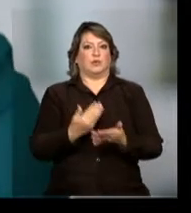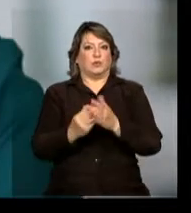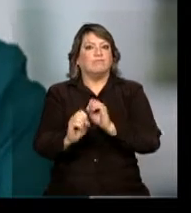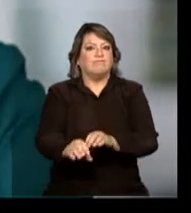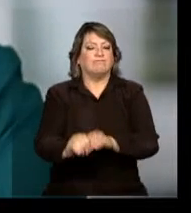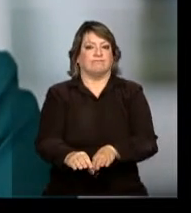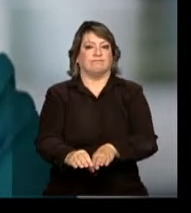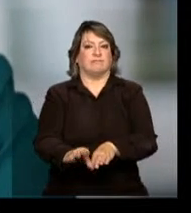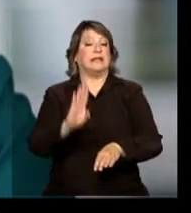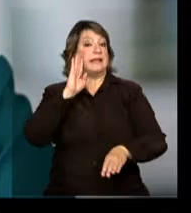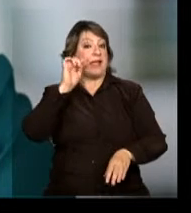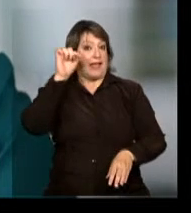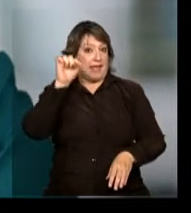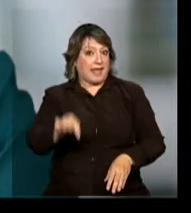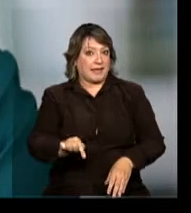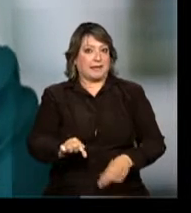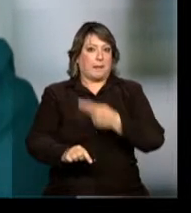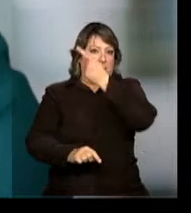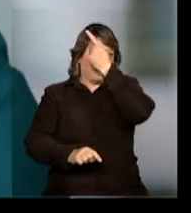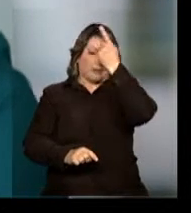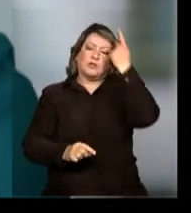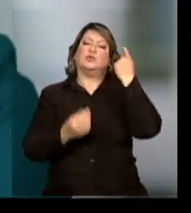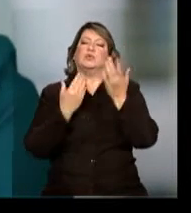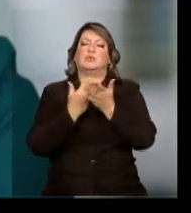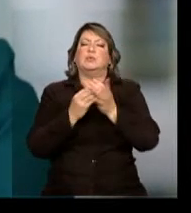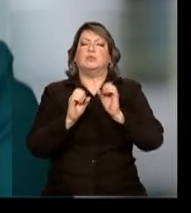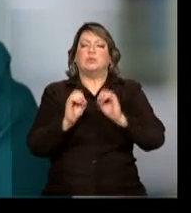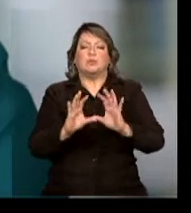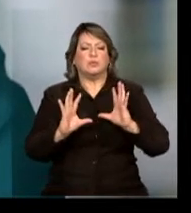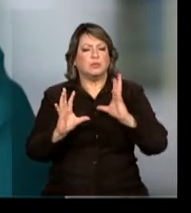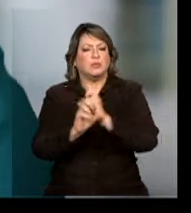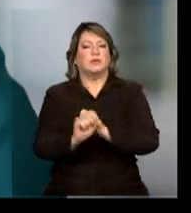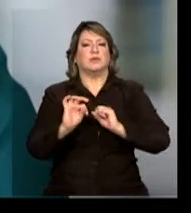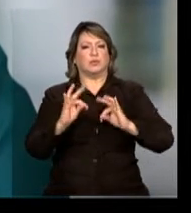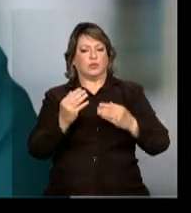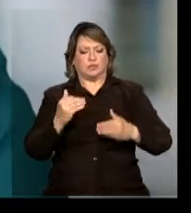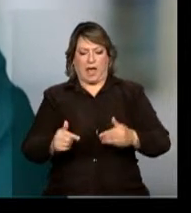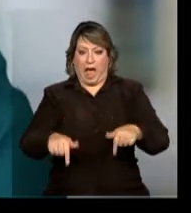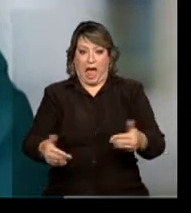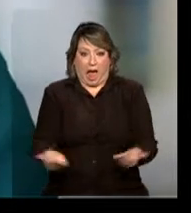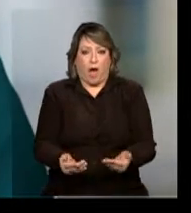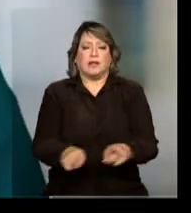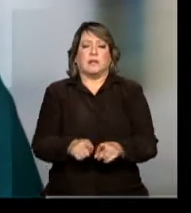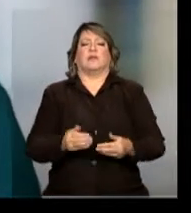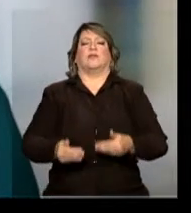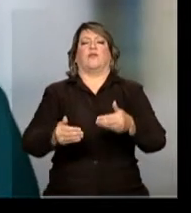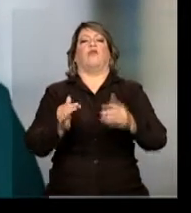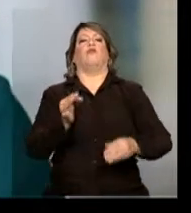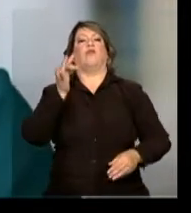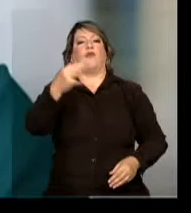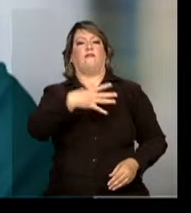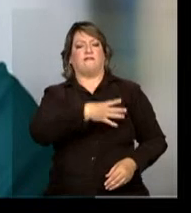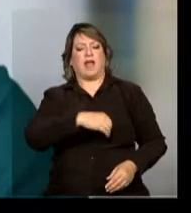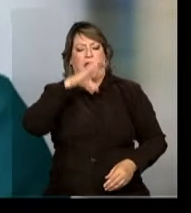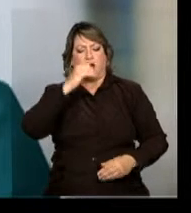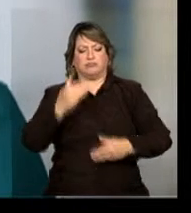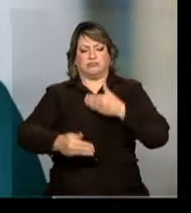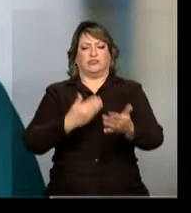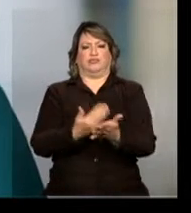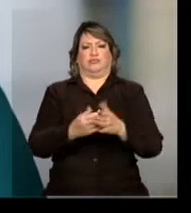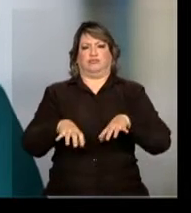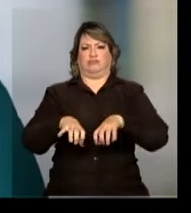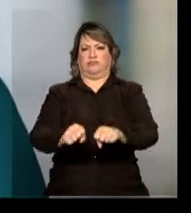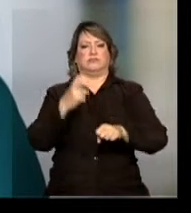maiores legados do nosso governo as gerações presentes e futuras e vai trazer benefícios